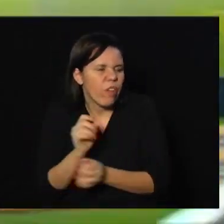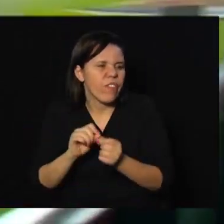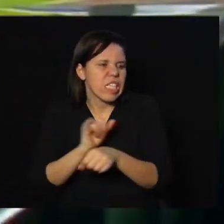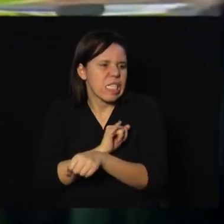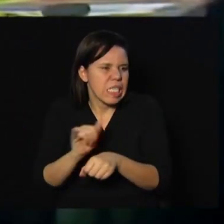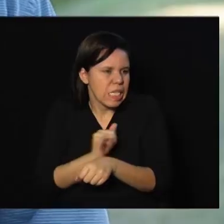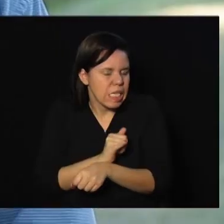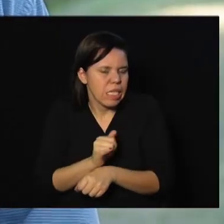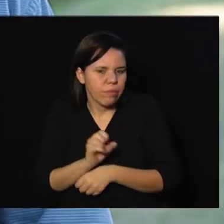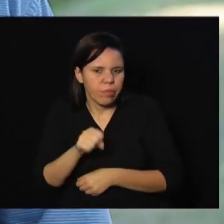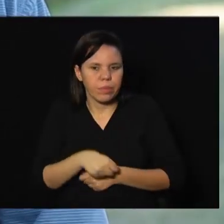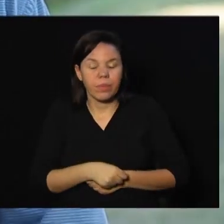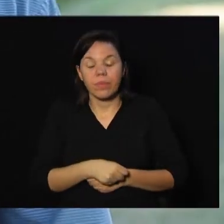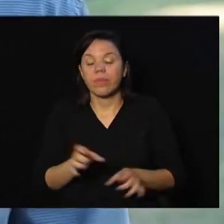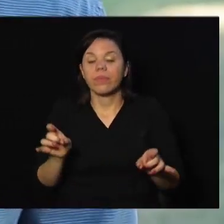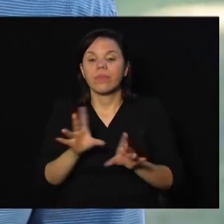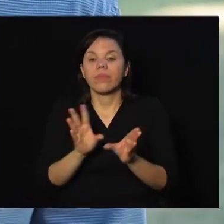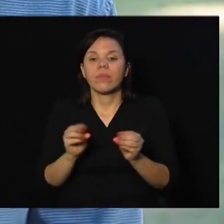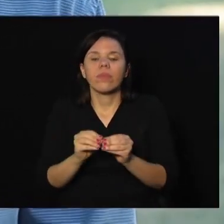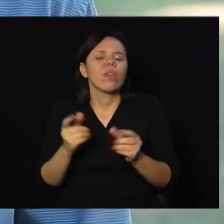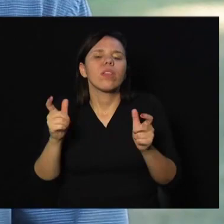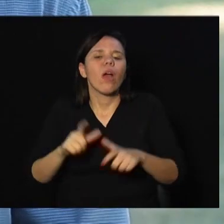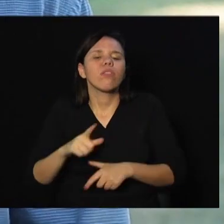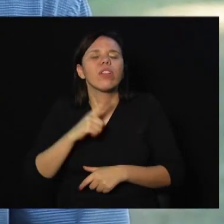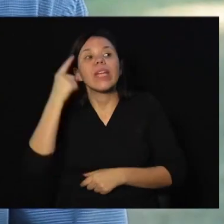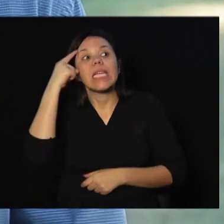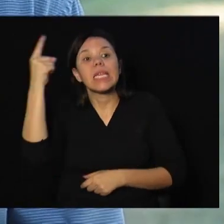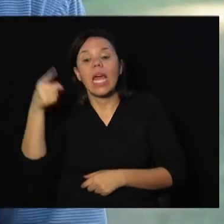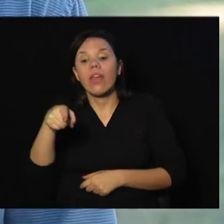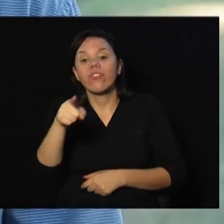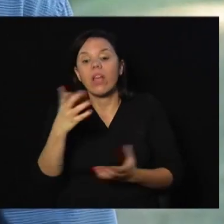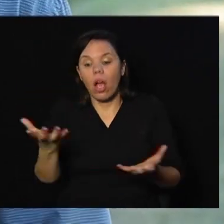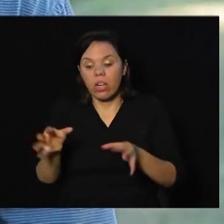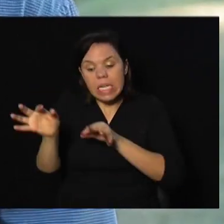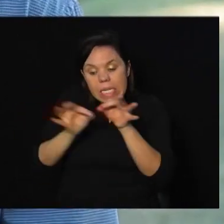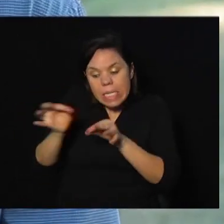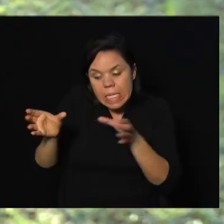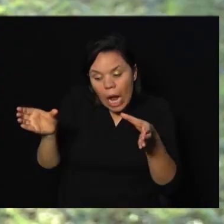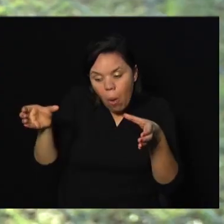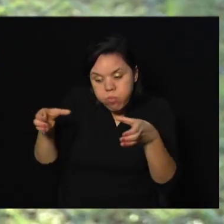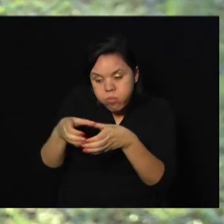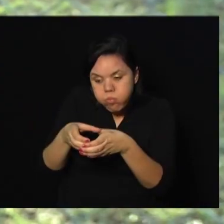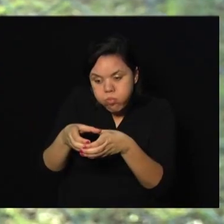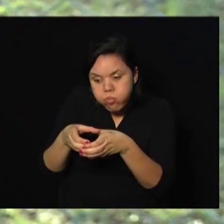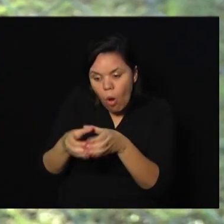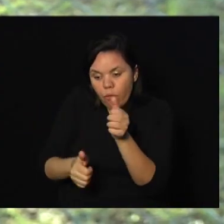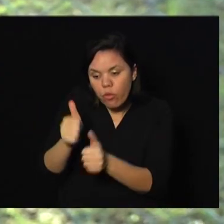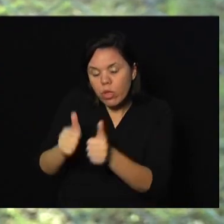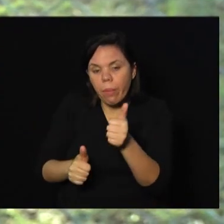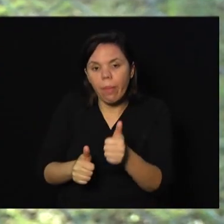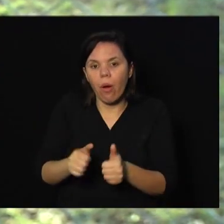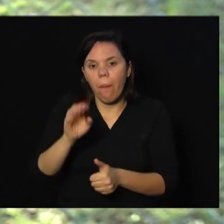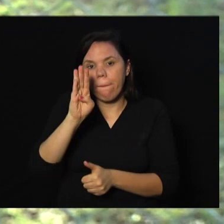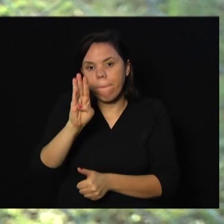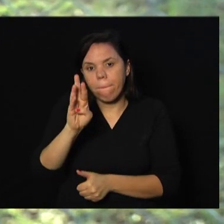tem dúvida, né? E para a gente encerrar, da onde surgiu a ideia de fundar um clube de futebol, o Brasilis? Então, foi